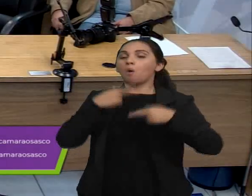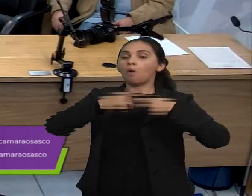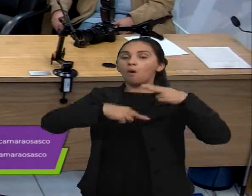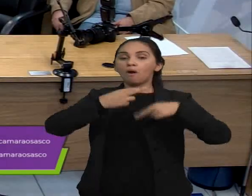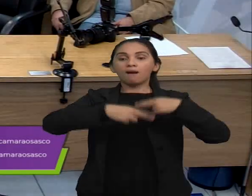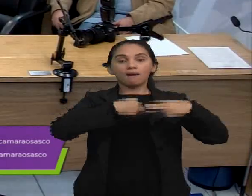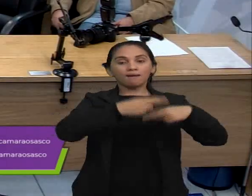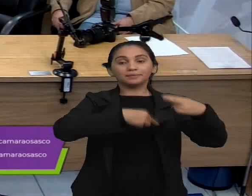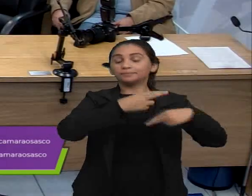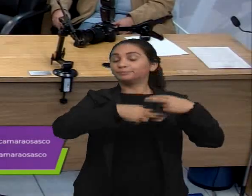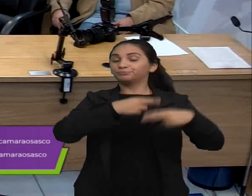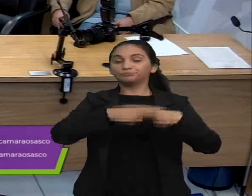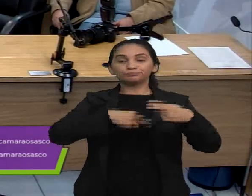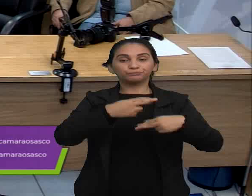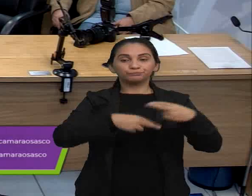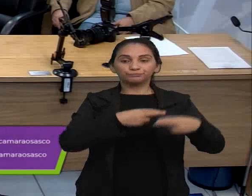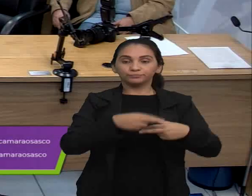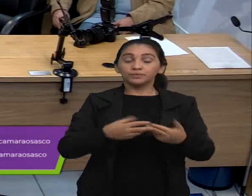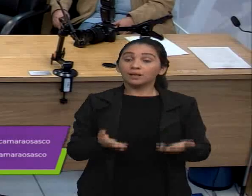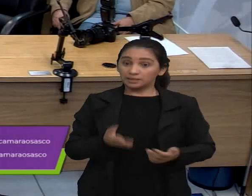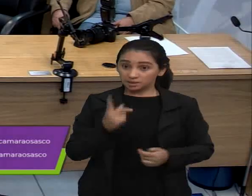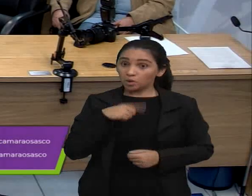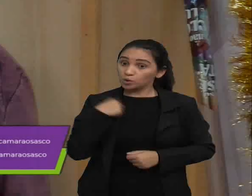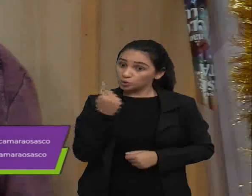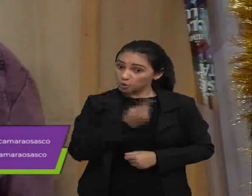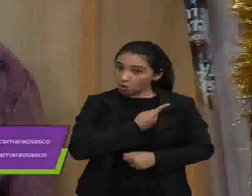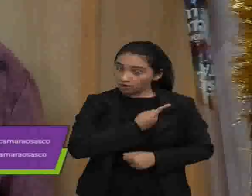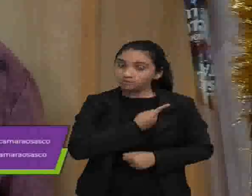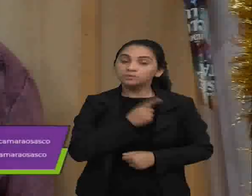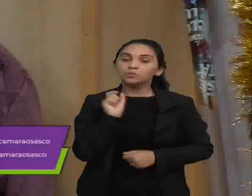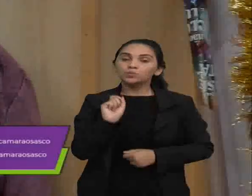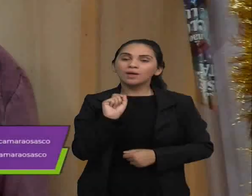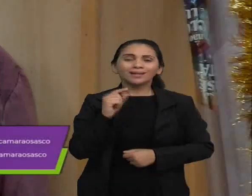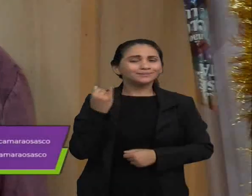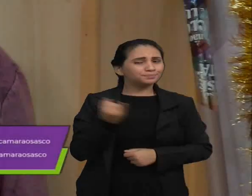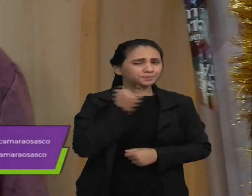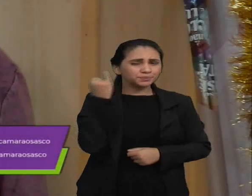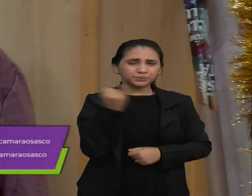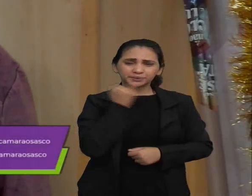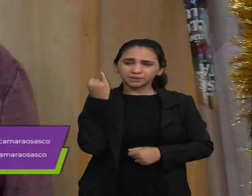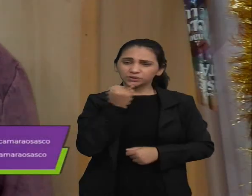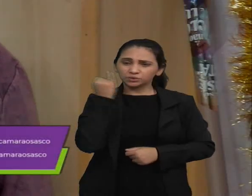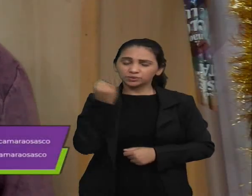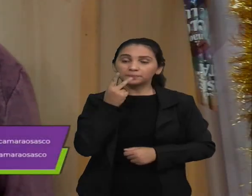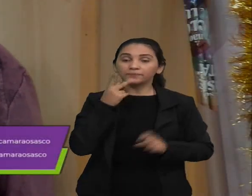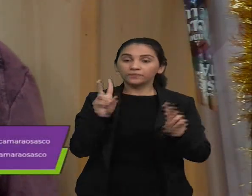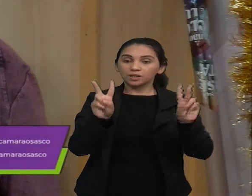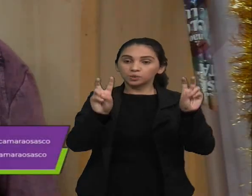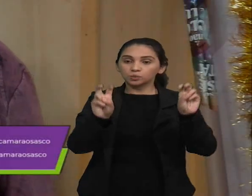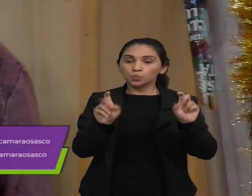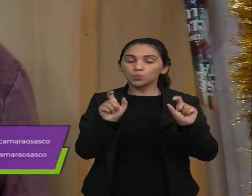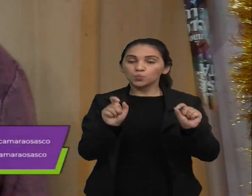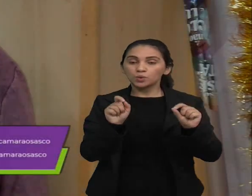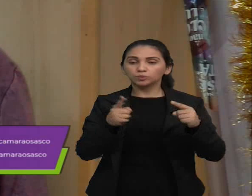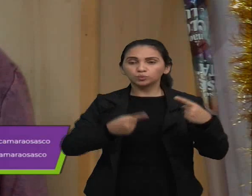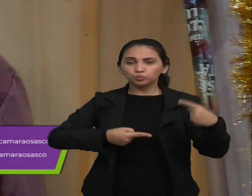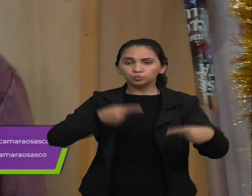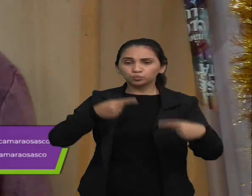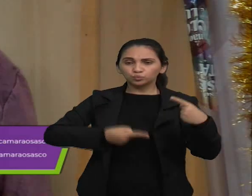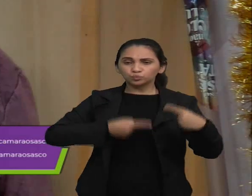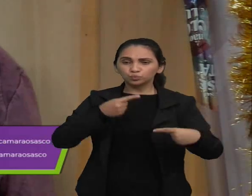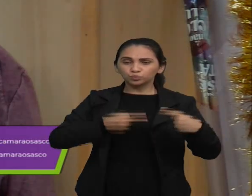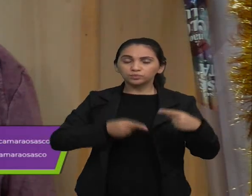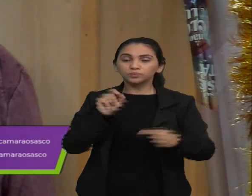Então, eu acho que a iniciativa daqui é fundamental. essa discussão